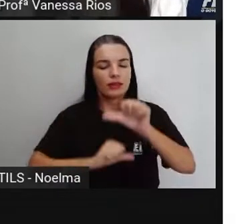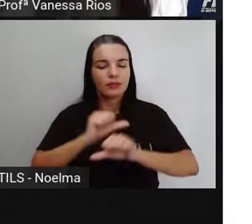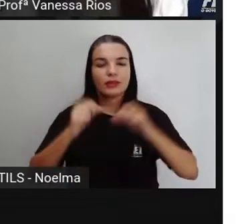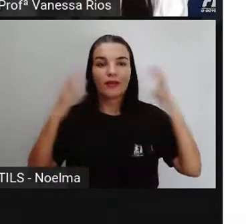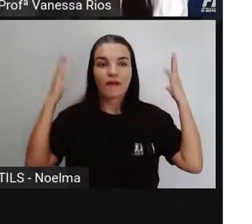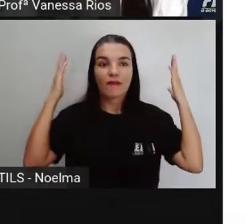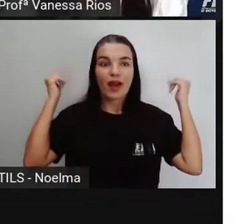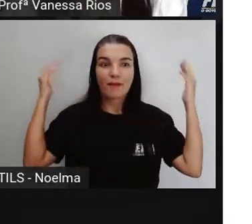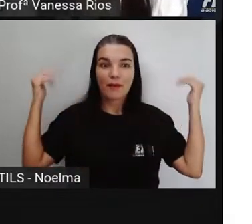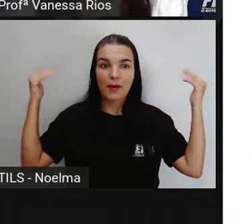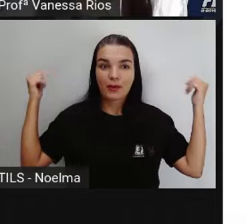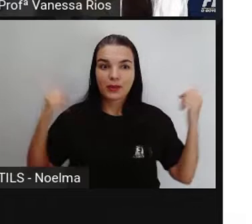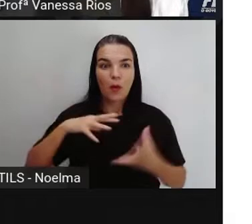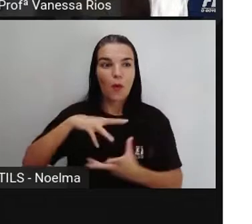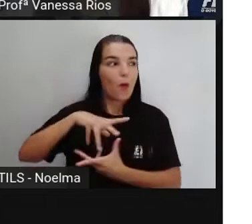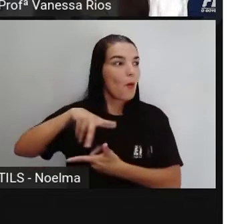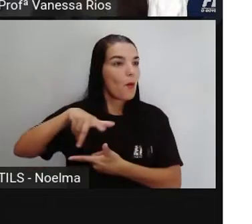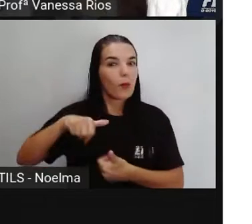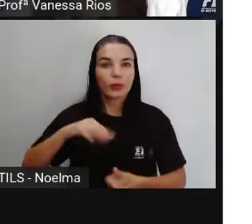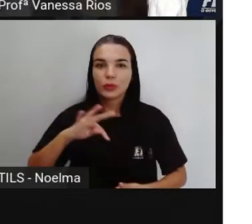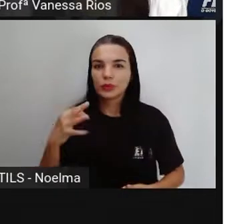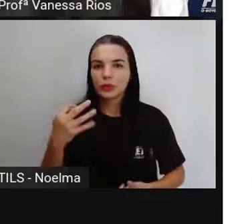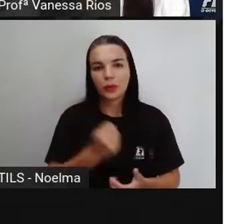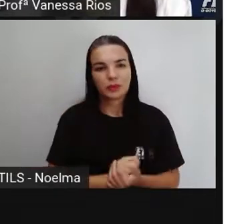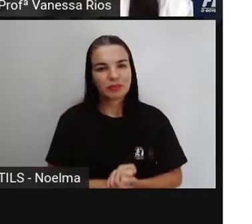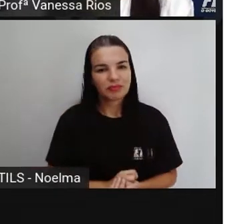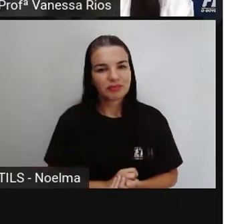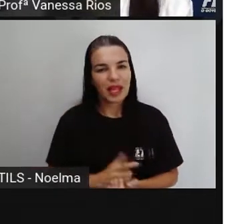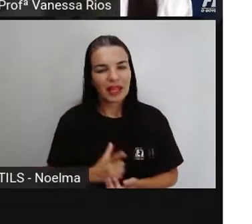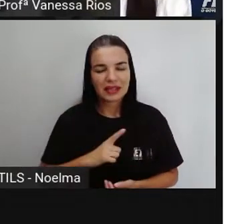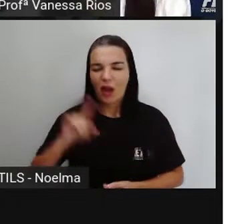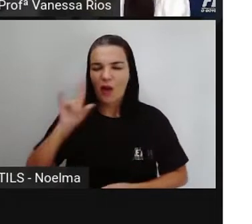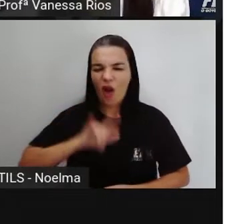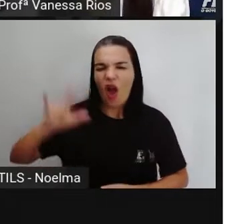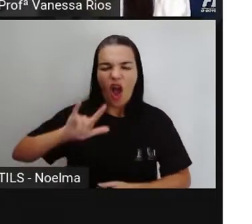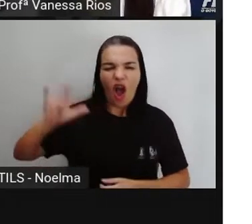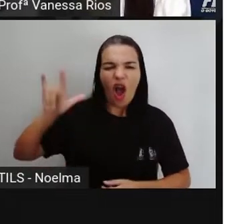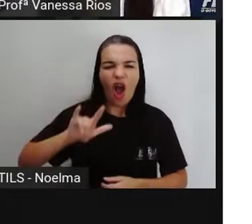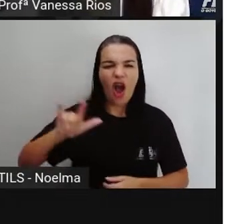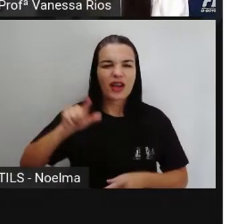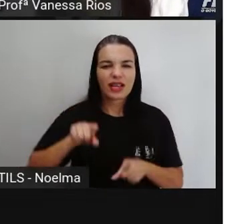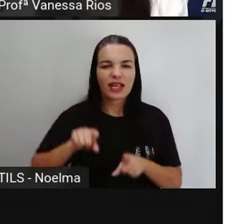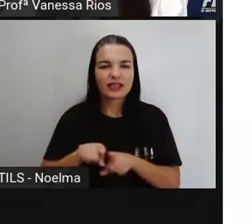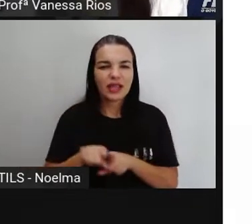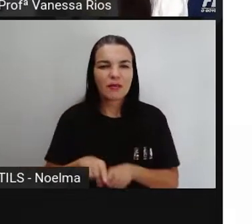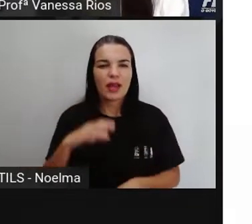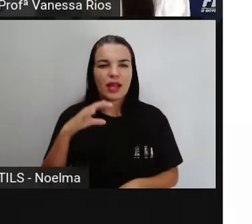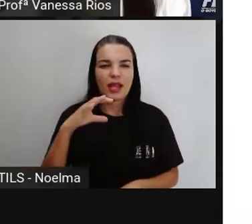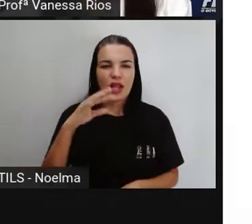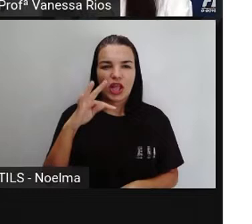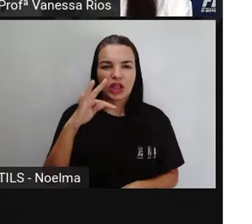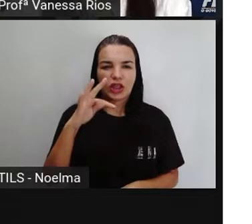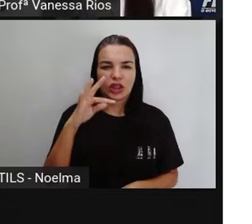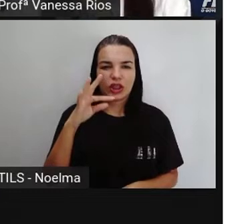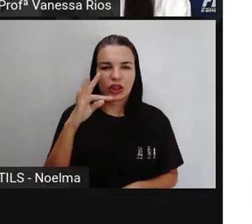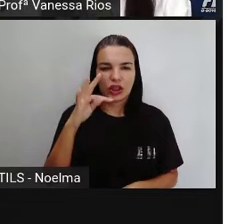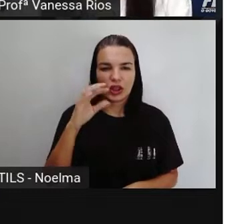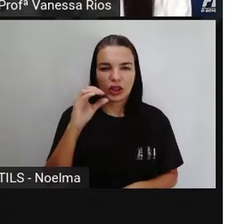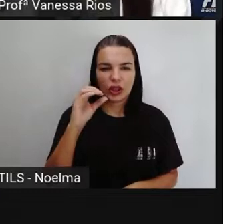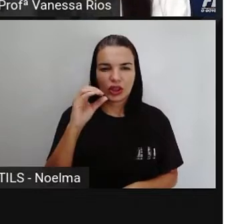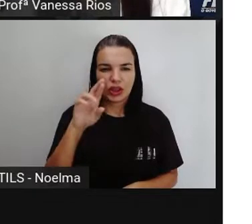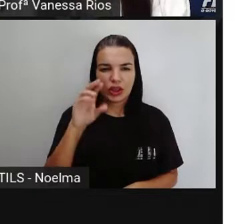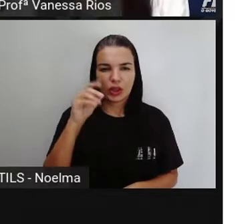famosos aí no mundo todo. Aí nós temos o rock e o tropicalismo que se destacam como ritmos fortes da